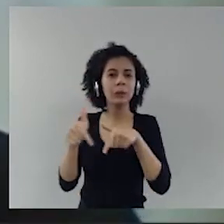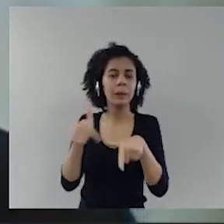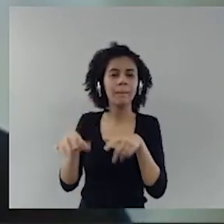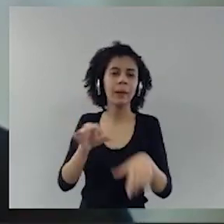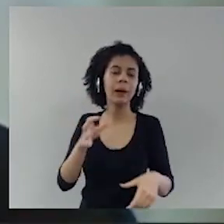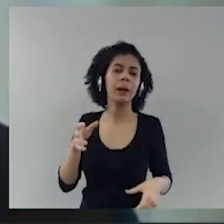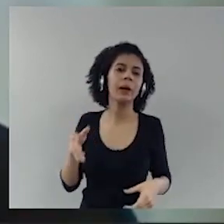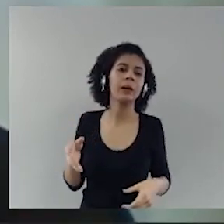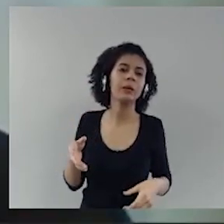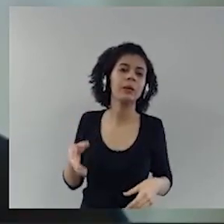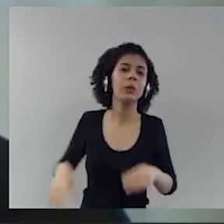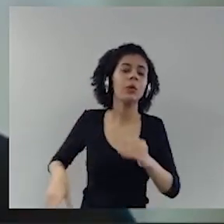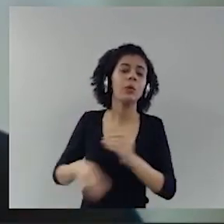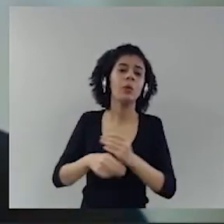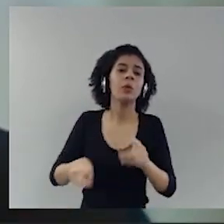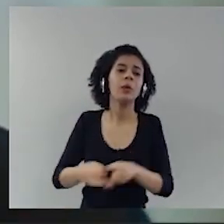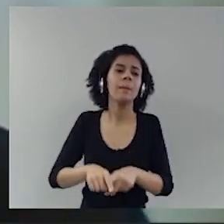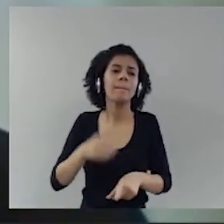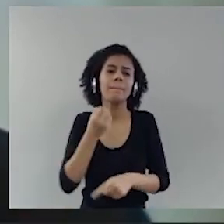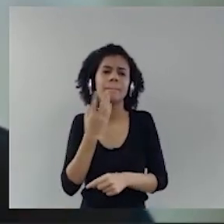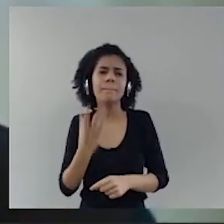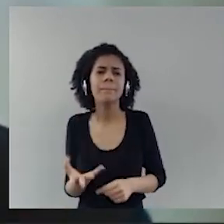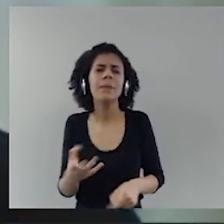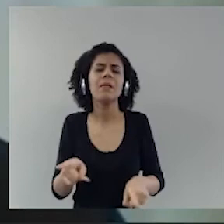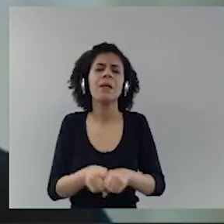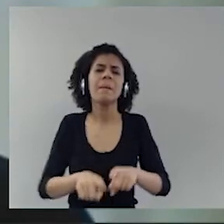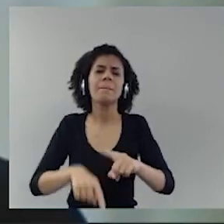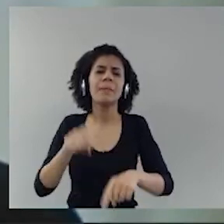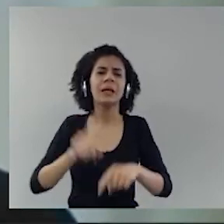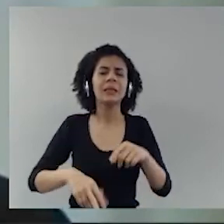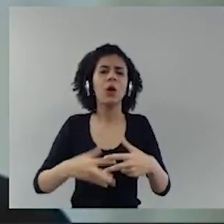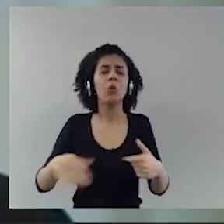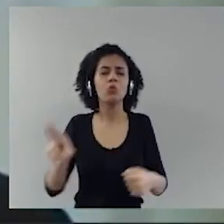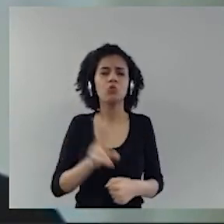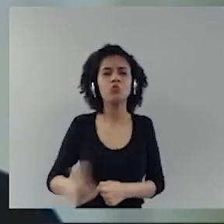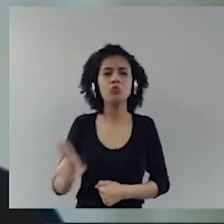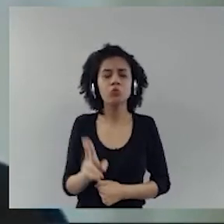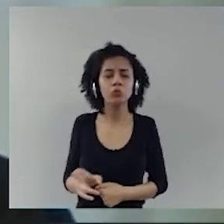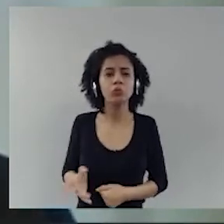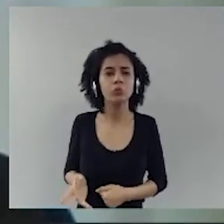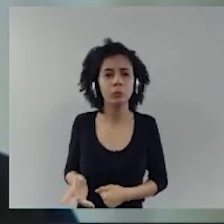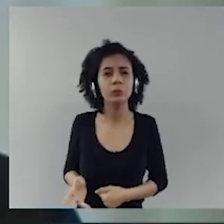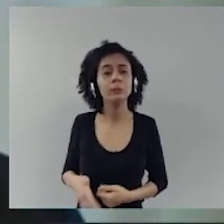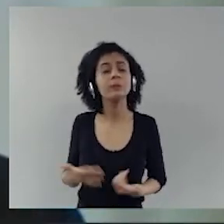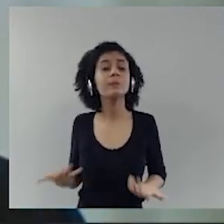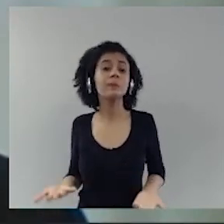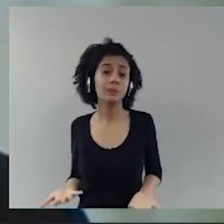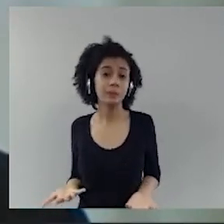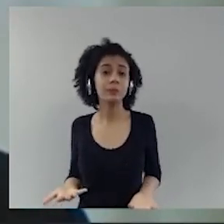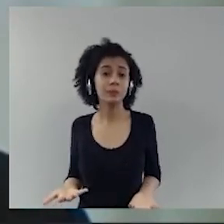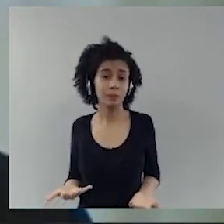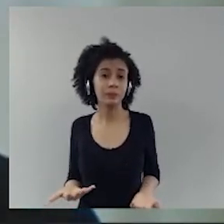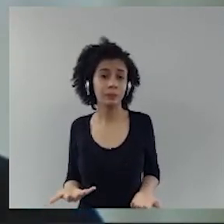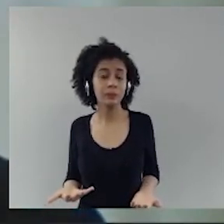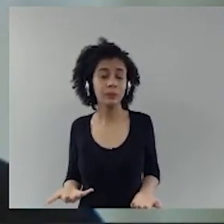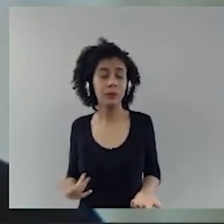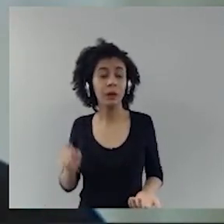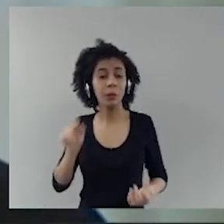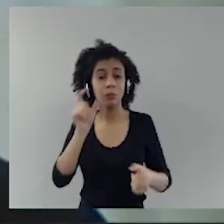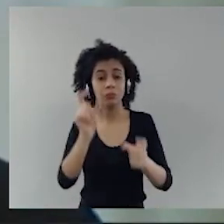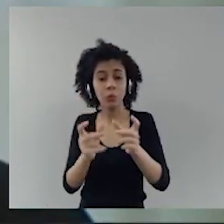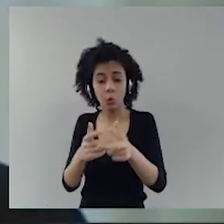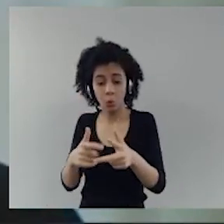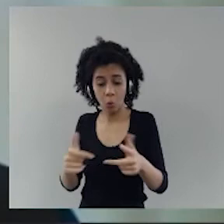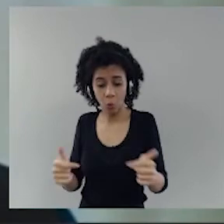aquisição de bens e de material de consumo por exemplo então são eh